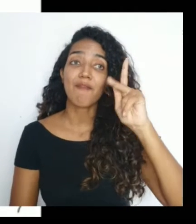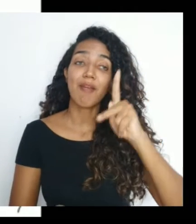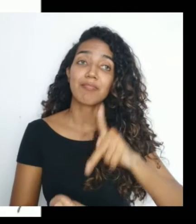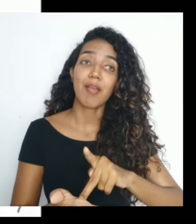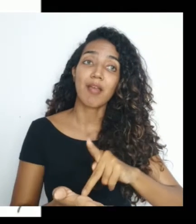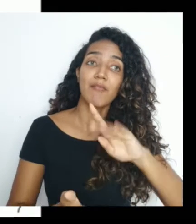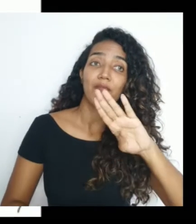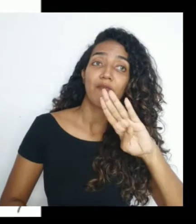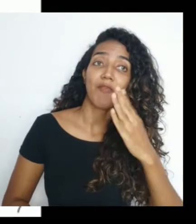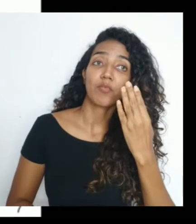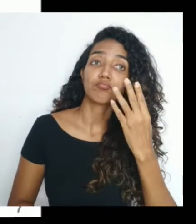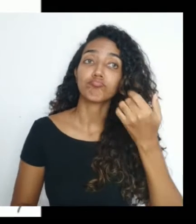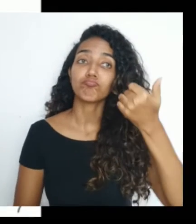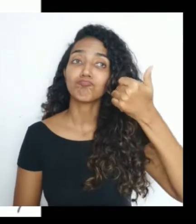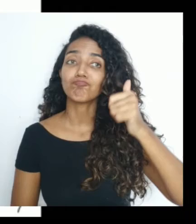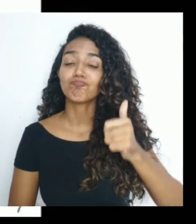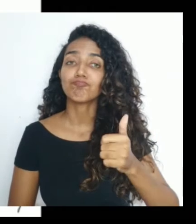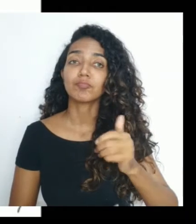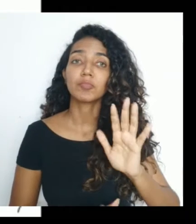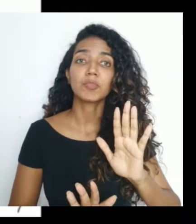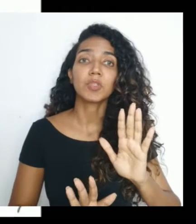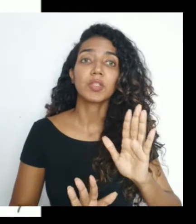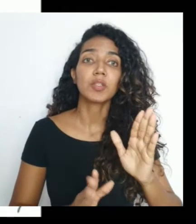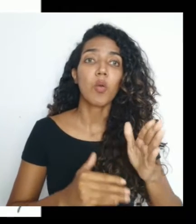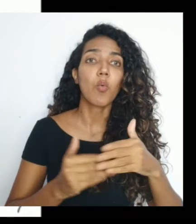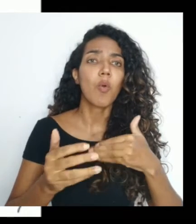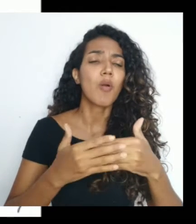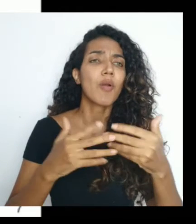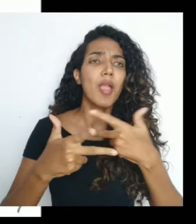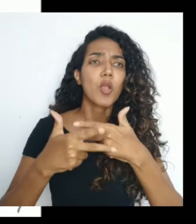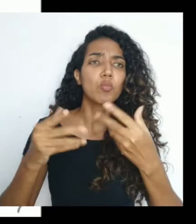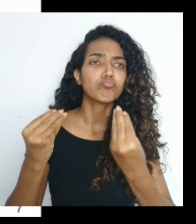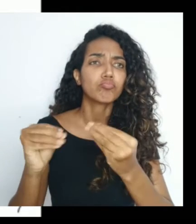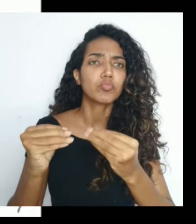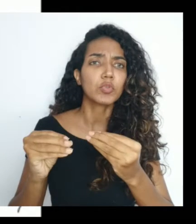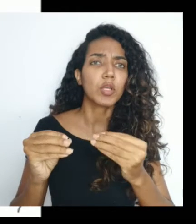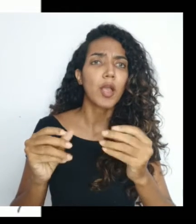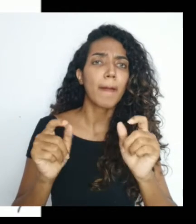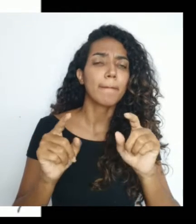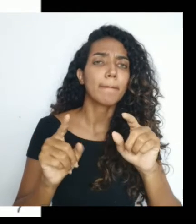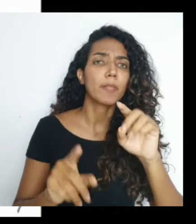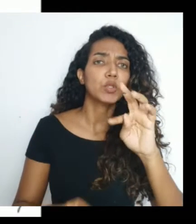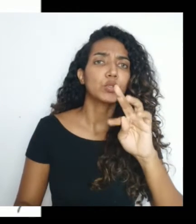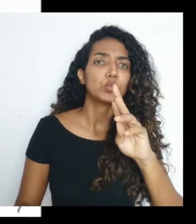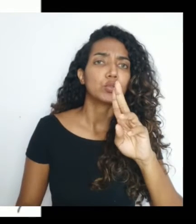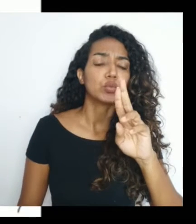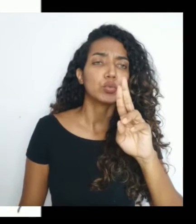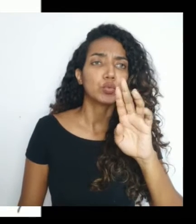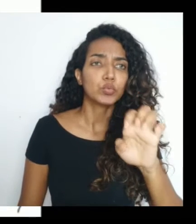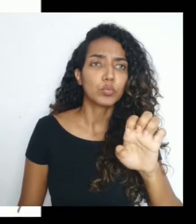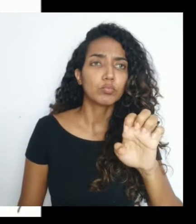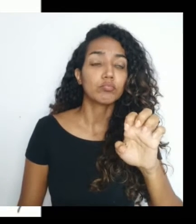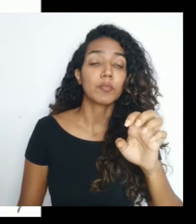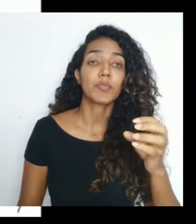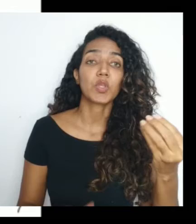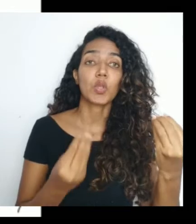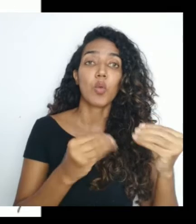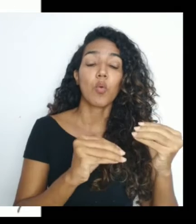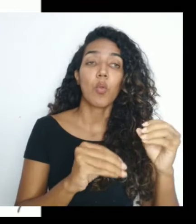coisa ou true vai ser sempre true. Se eu usar um operador de curto-circuito duplo, o